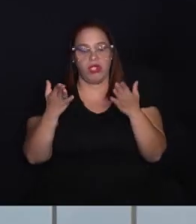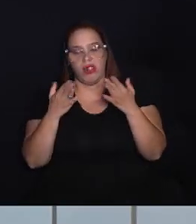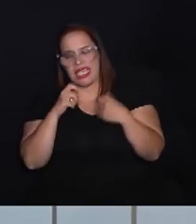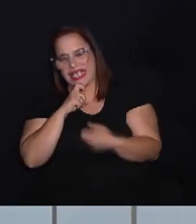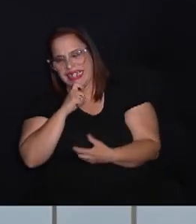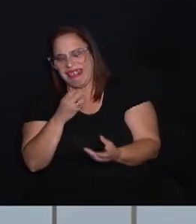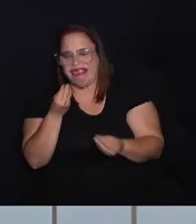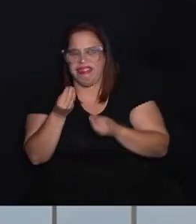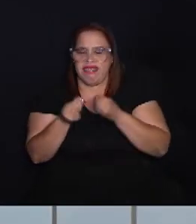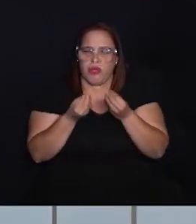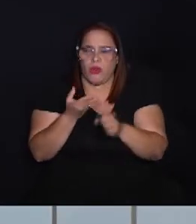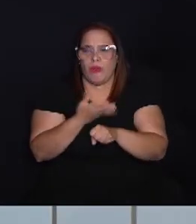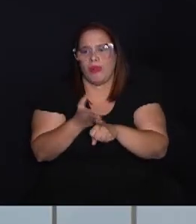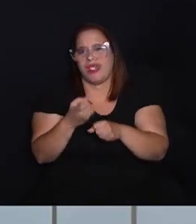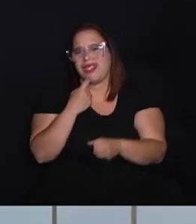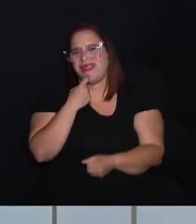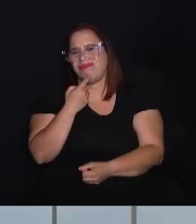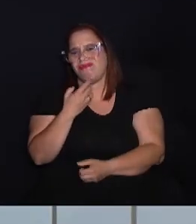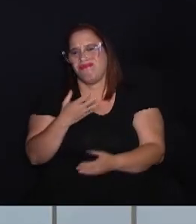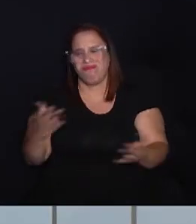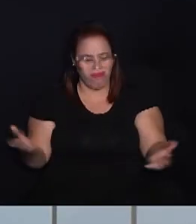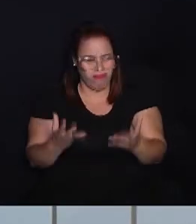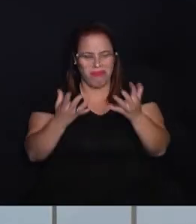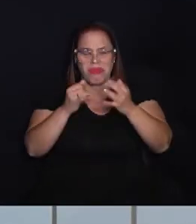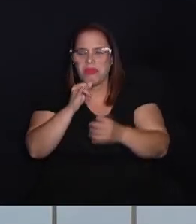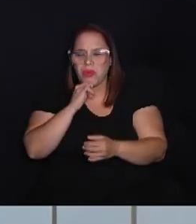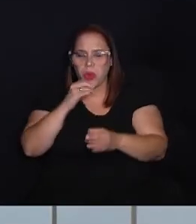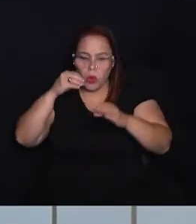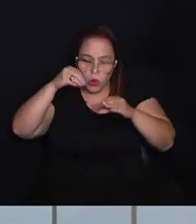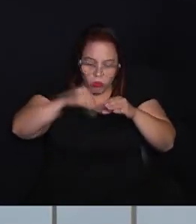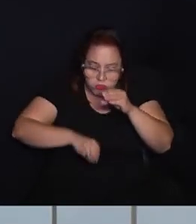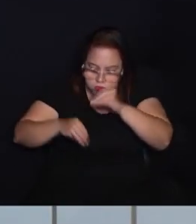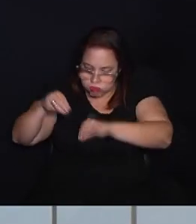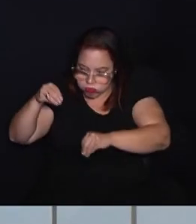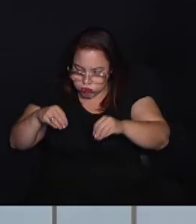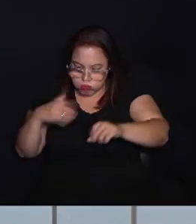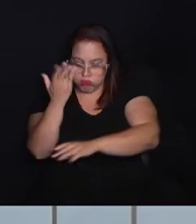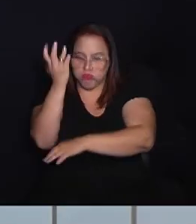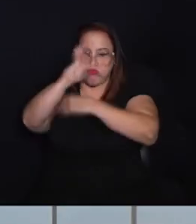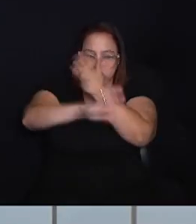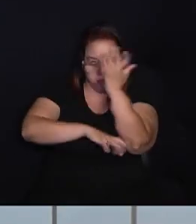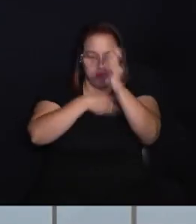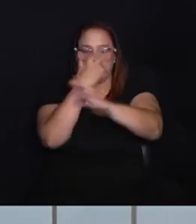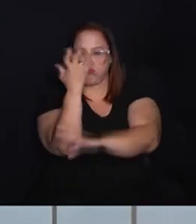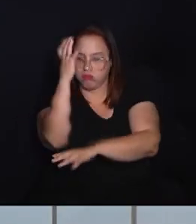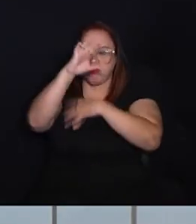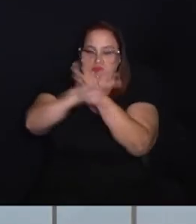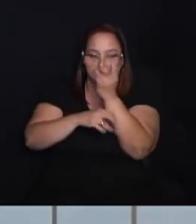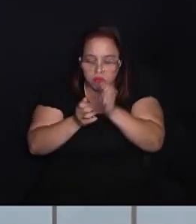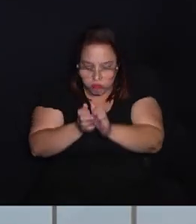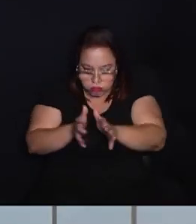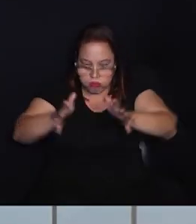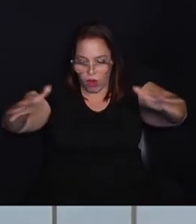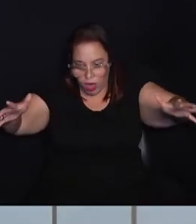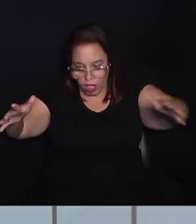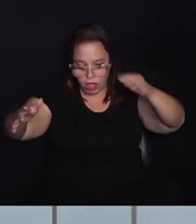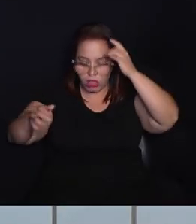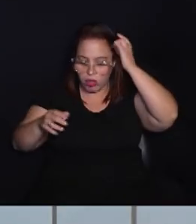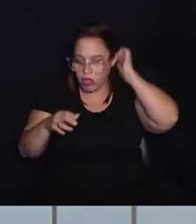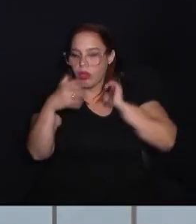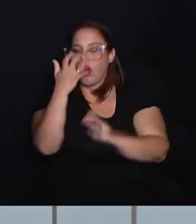evitar o racionamento, né, no futuro. Campinas não vivenciou isso, mas outras da cidade, da região